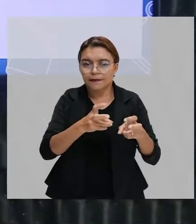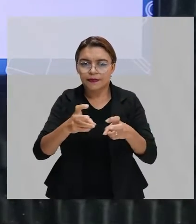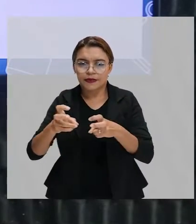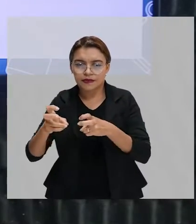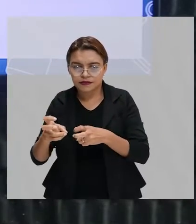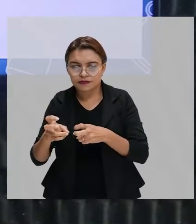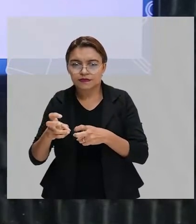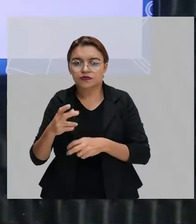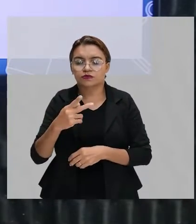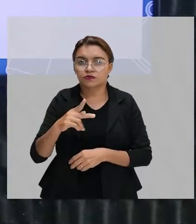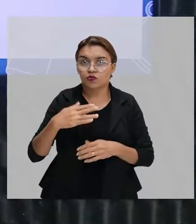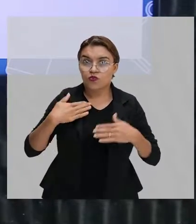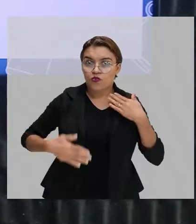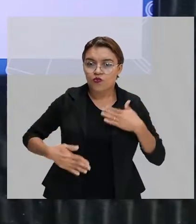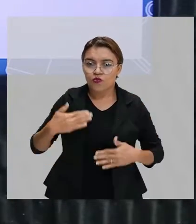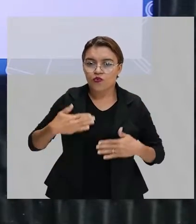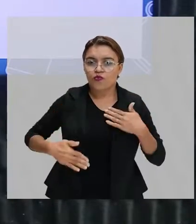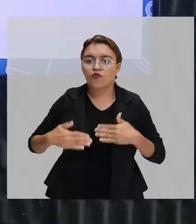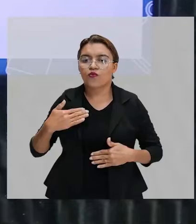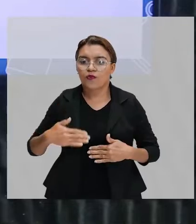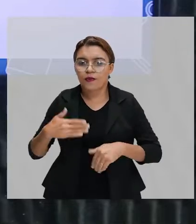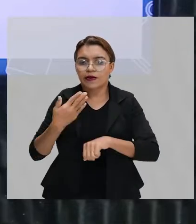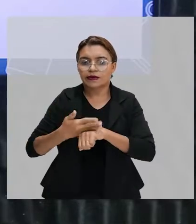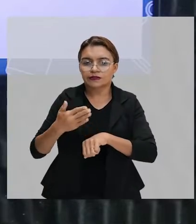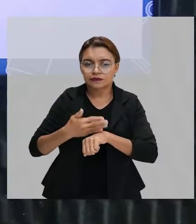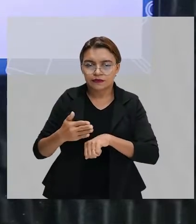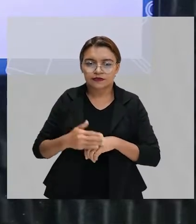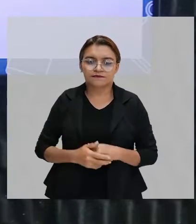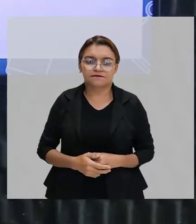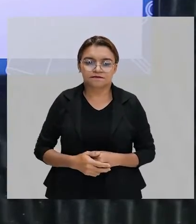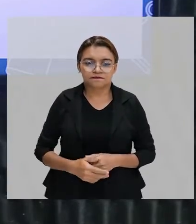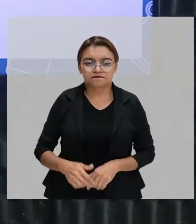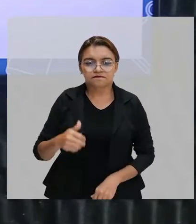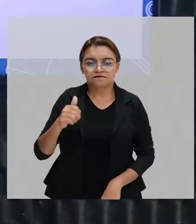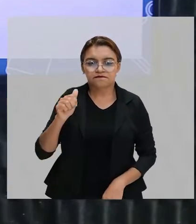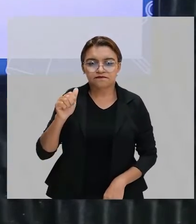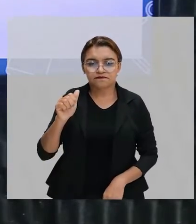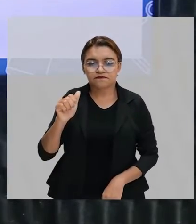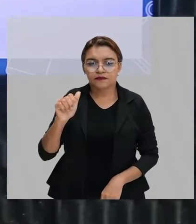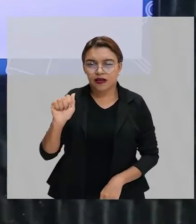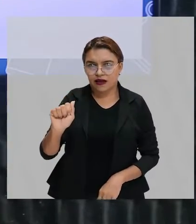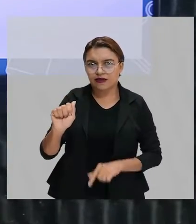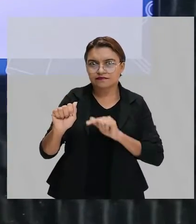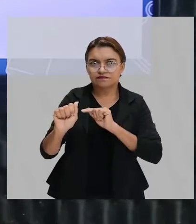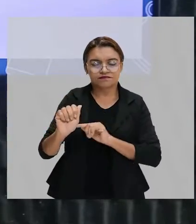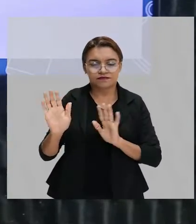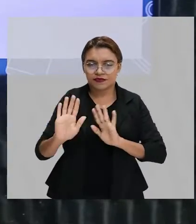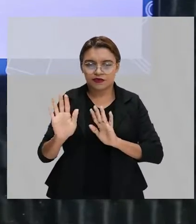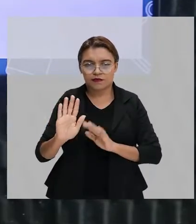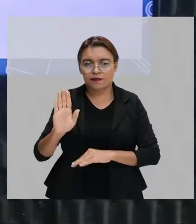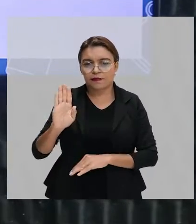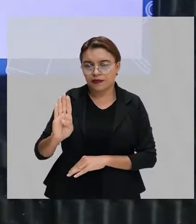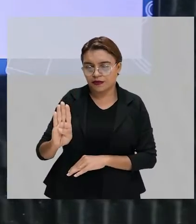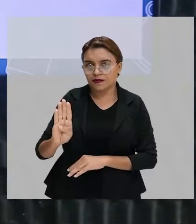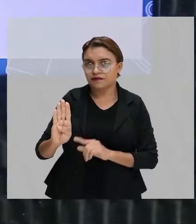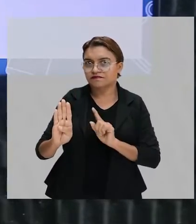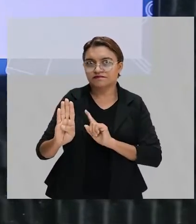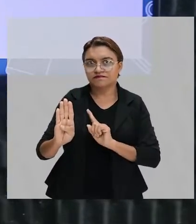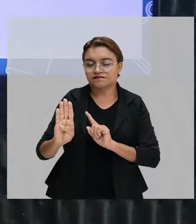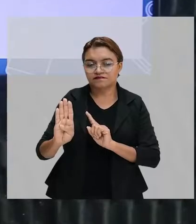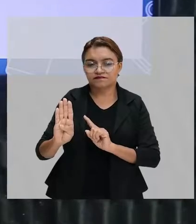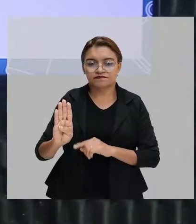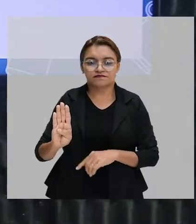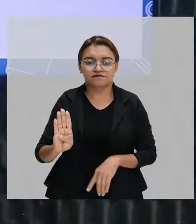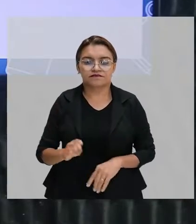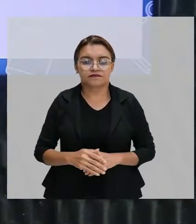o seu próprio corpo concebendo as práticas corporais Como atingir padrões de beleza jamais obter resultados de alta performance